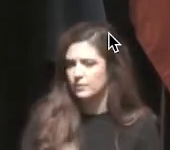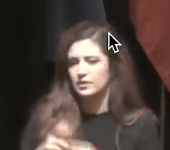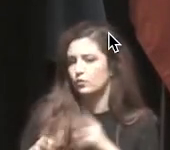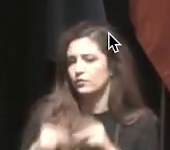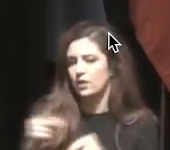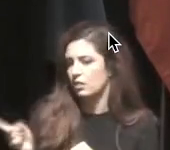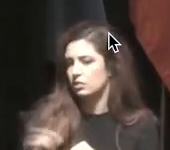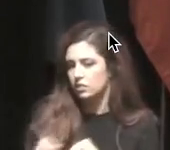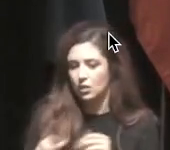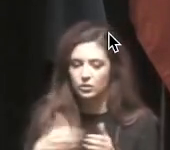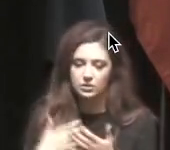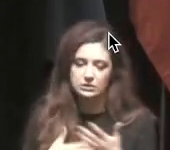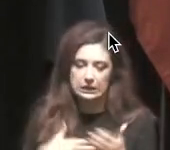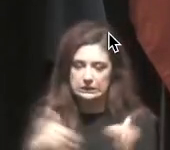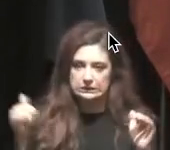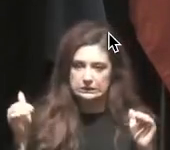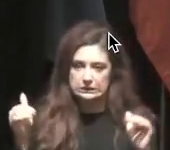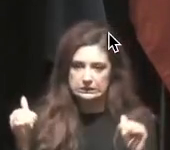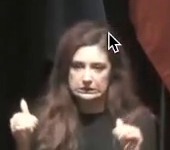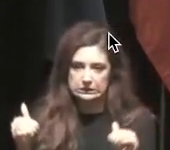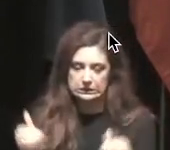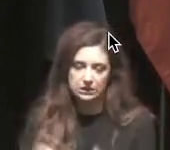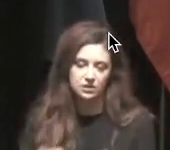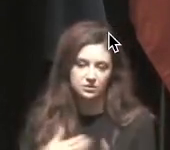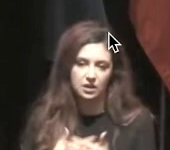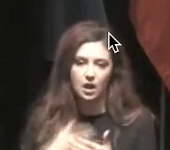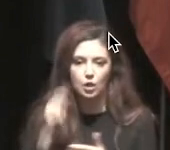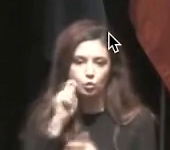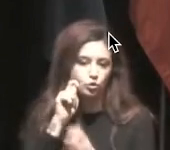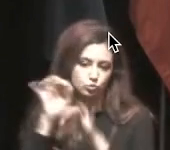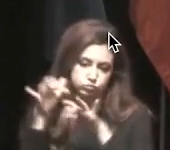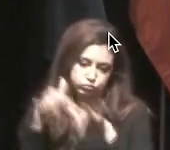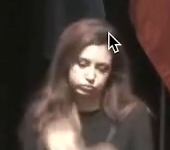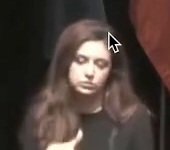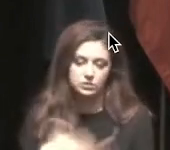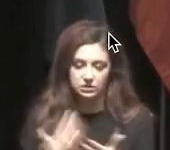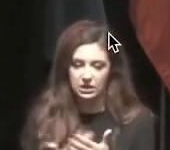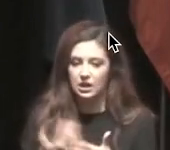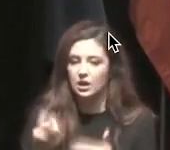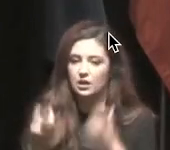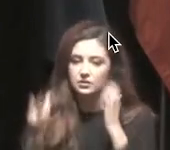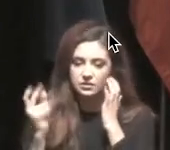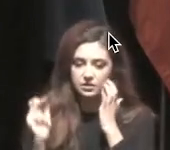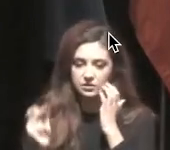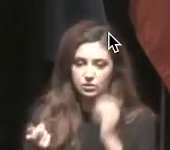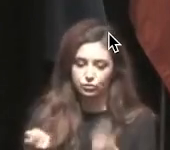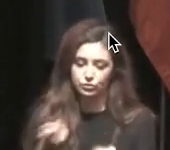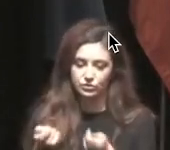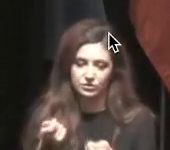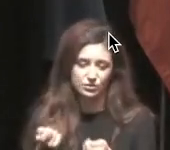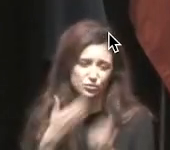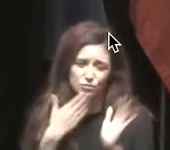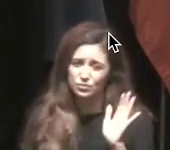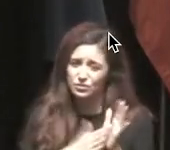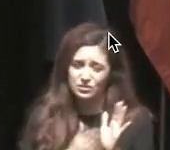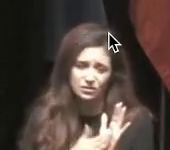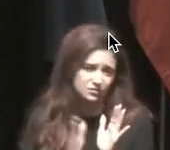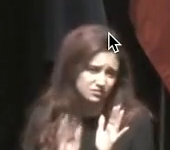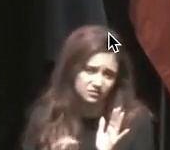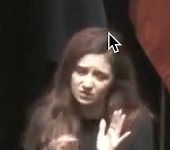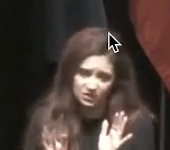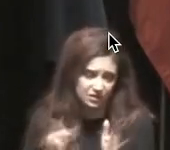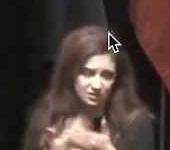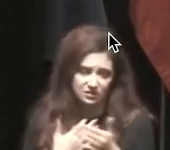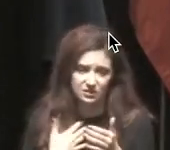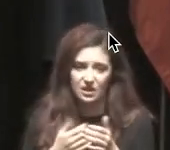e que se vai agravando com a pressão e a massificação turística na cidade. Depois de 3 anos de governação, não há justificação, Sr. Presidente. Optou